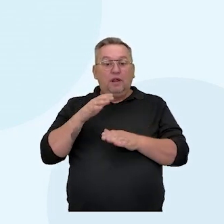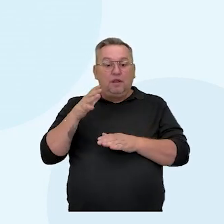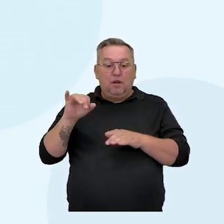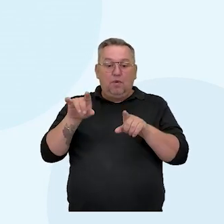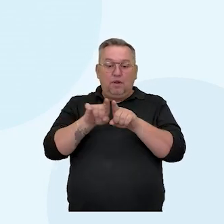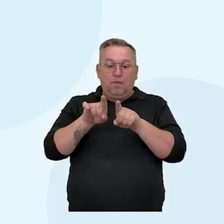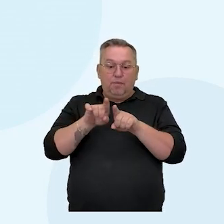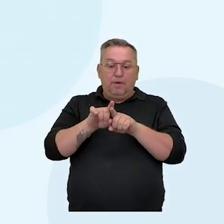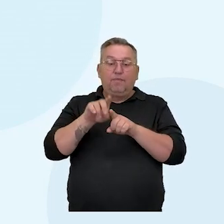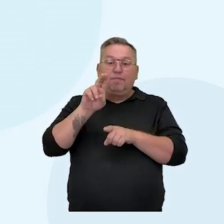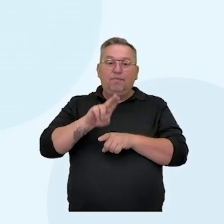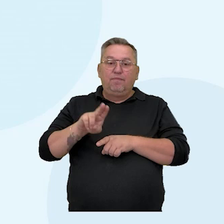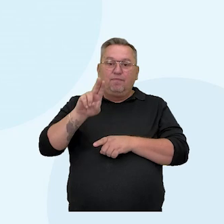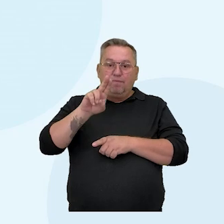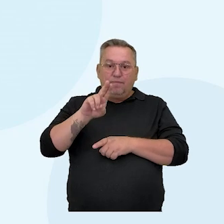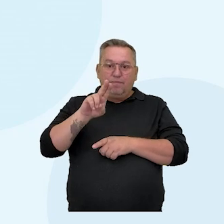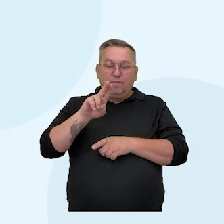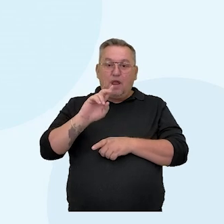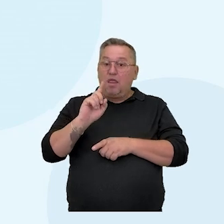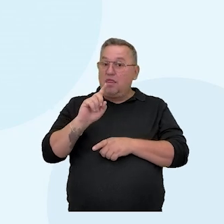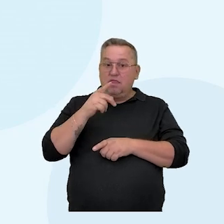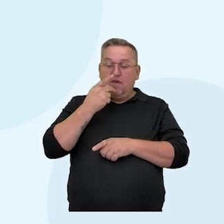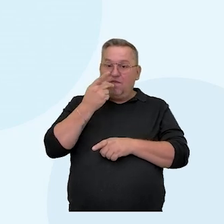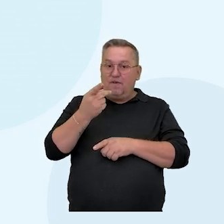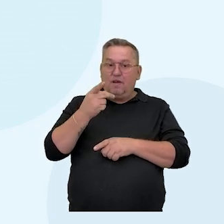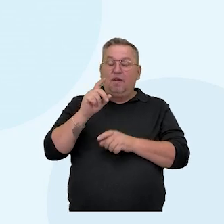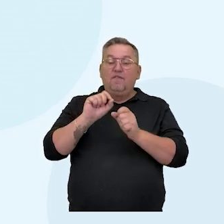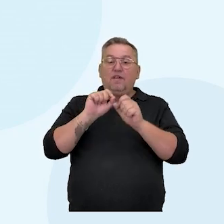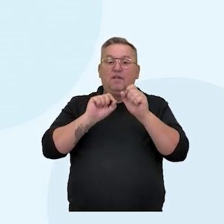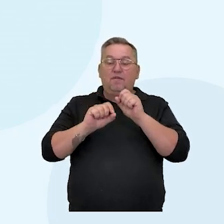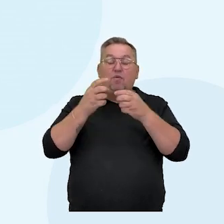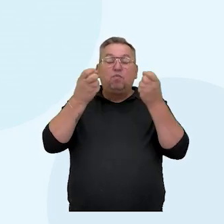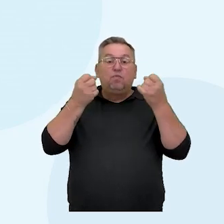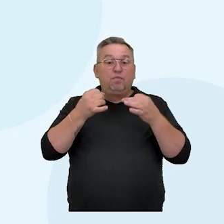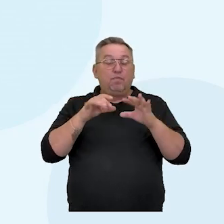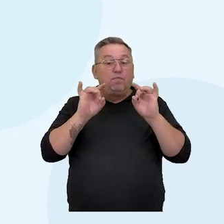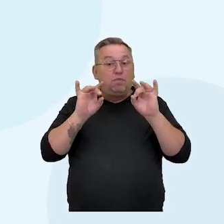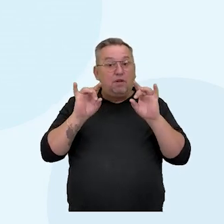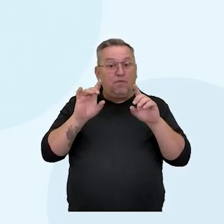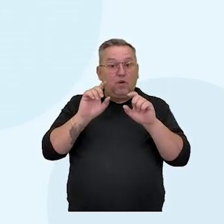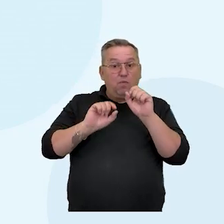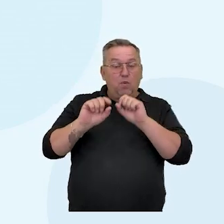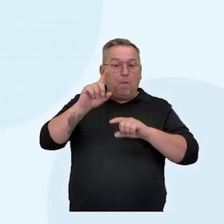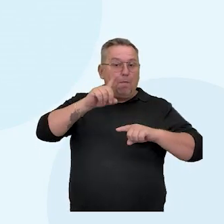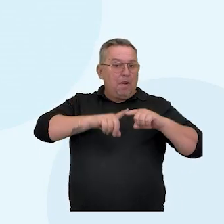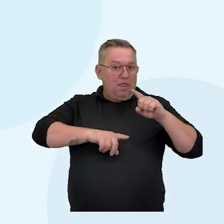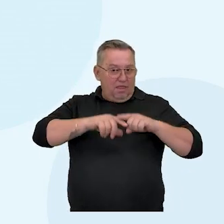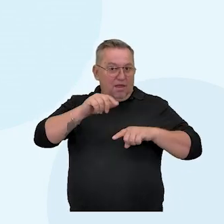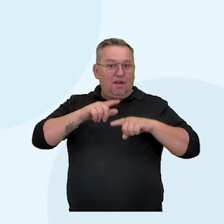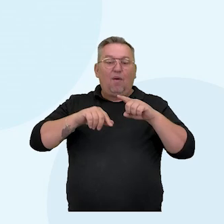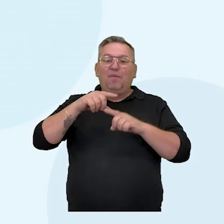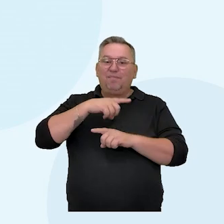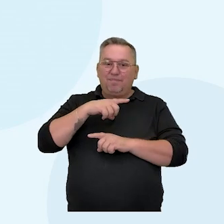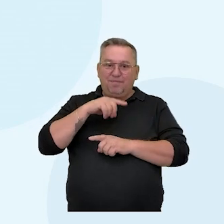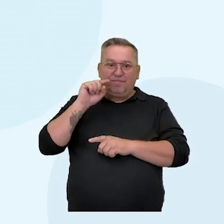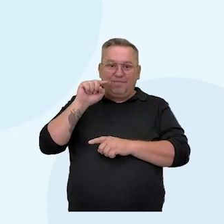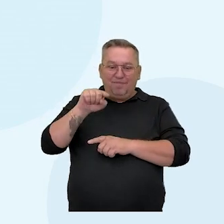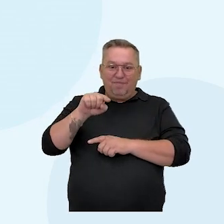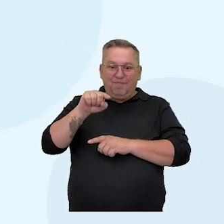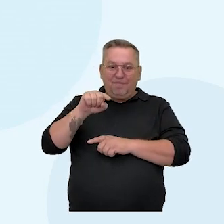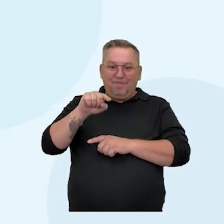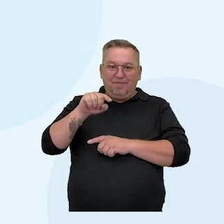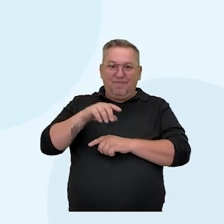a gente está usando aí, a gente não vai trabalhar especificamente o material que está ali,